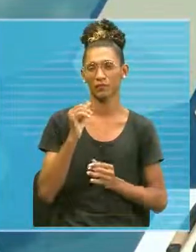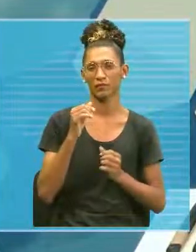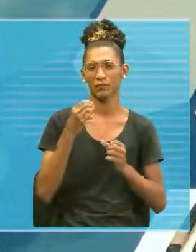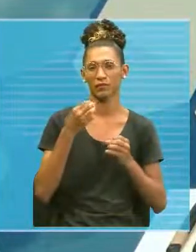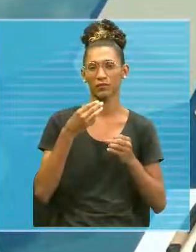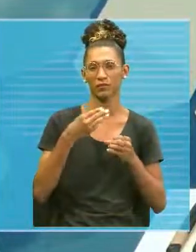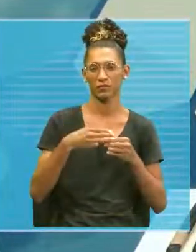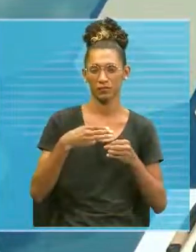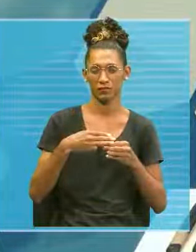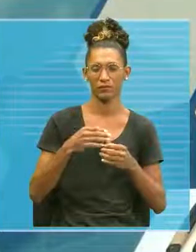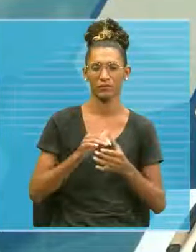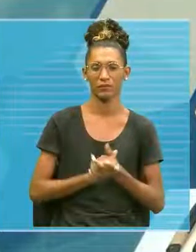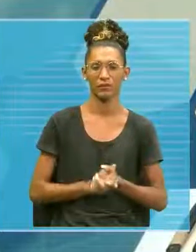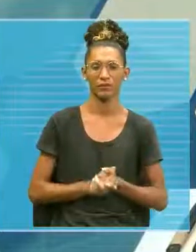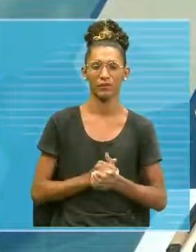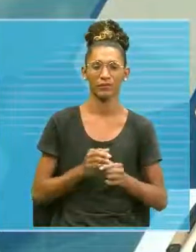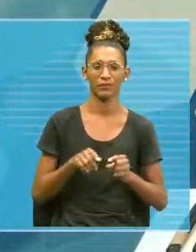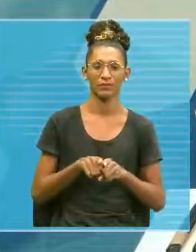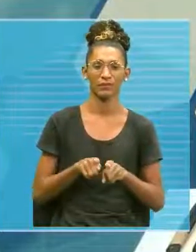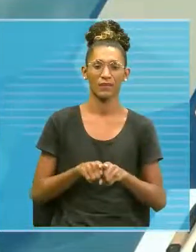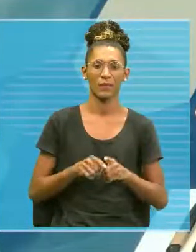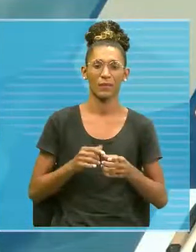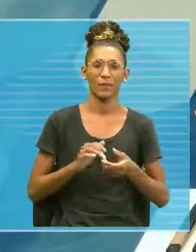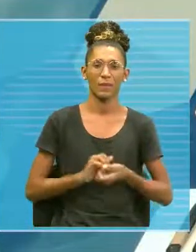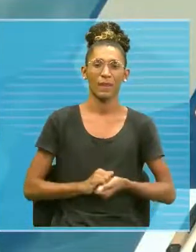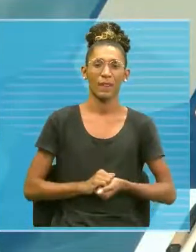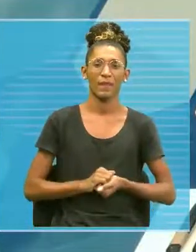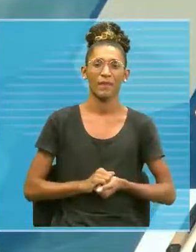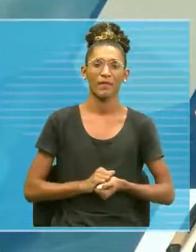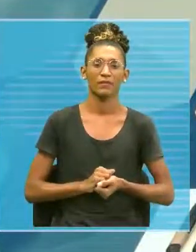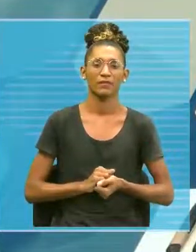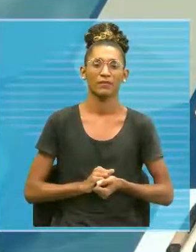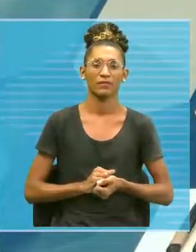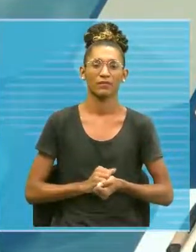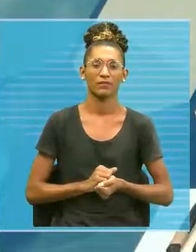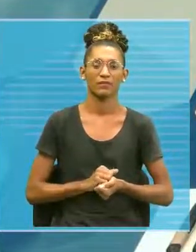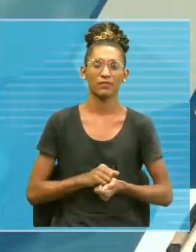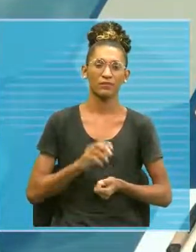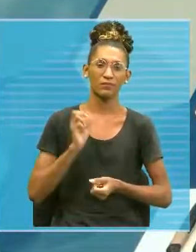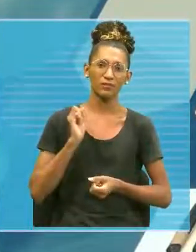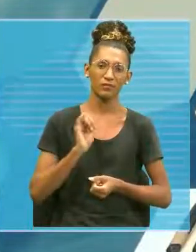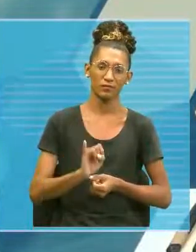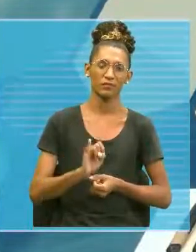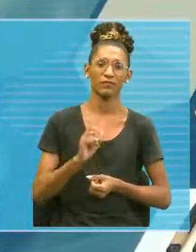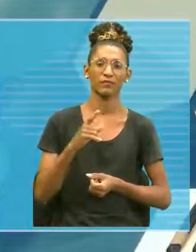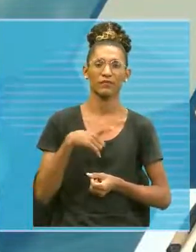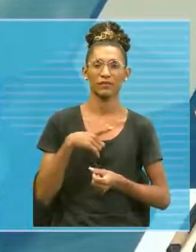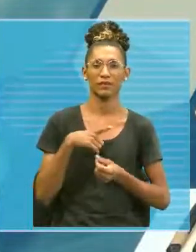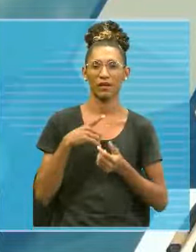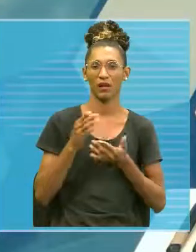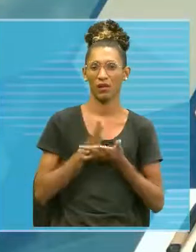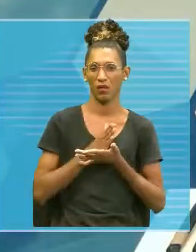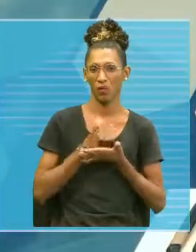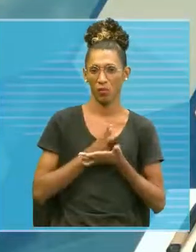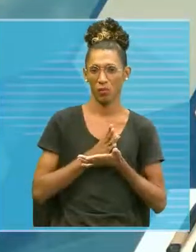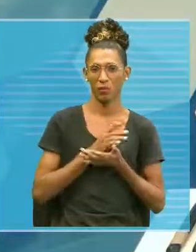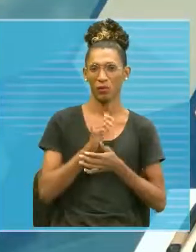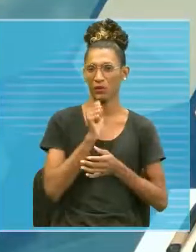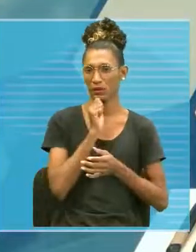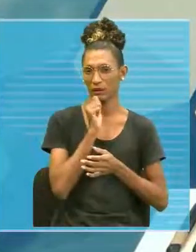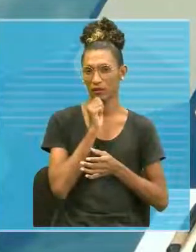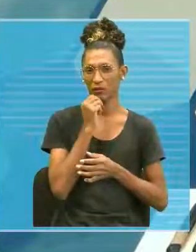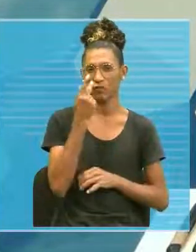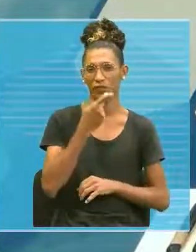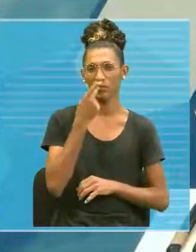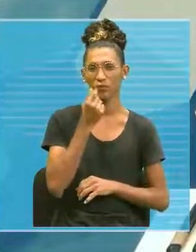no meu retorno e se tem algum Polo que eu não falei o nome algumas cidades que eu